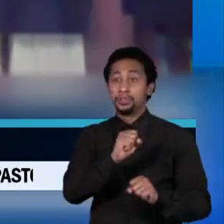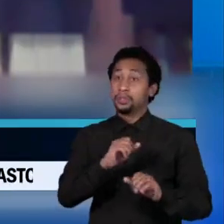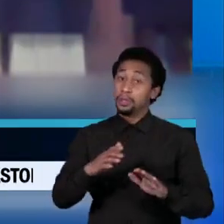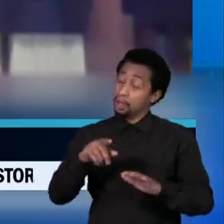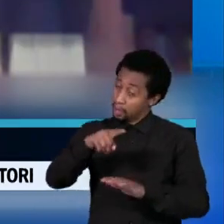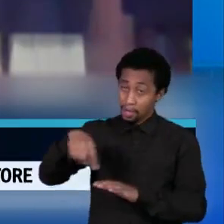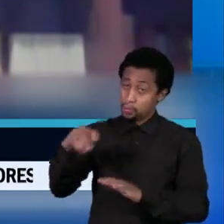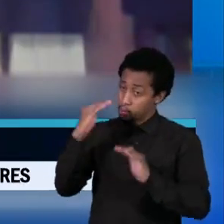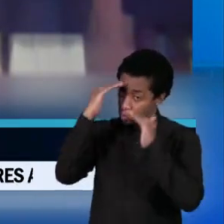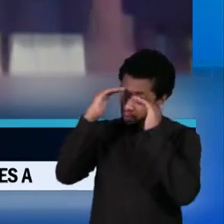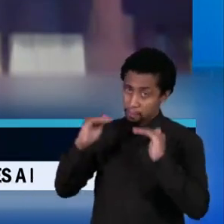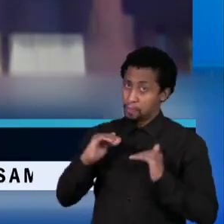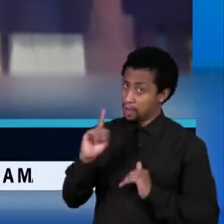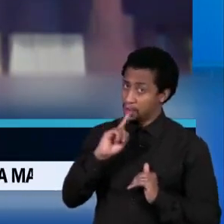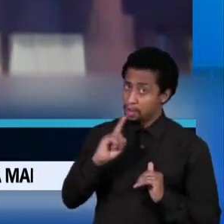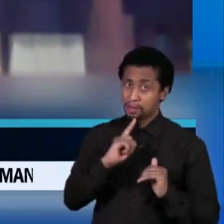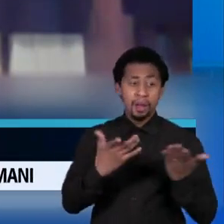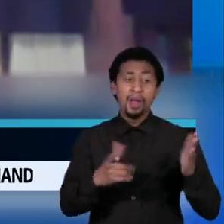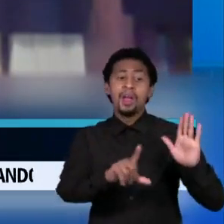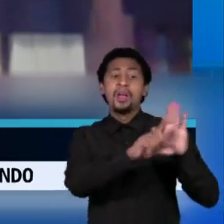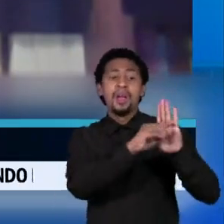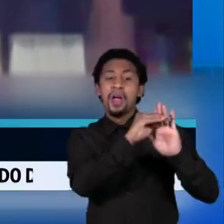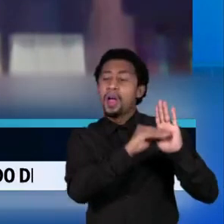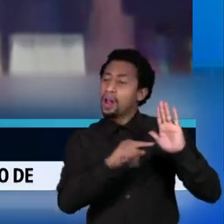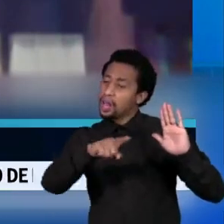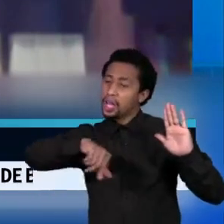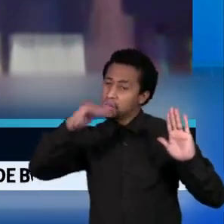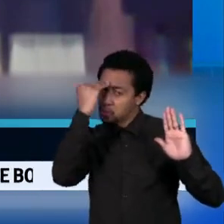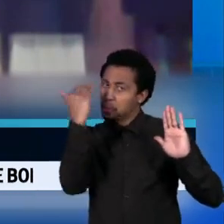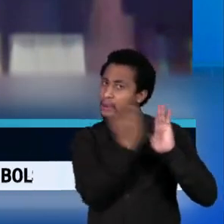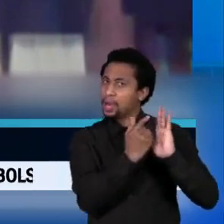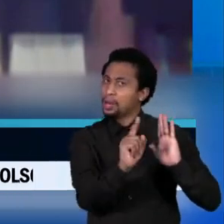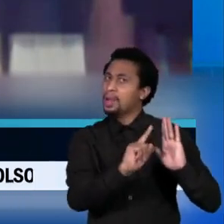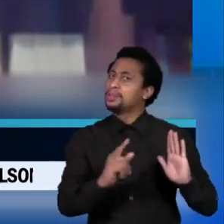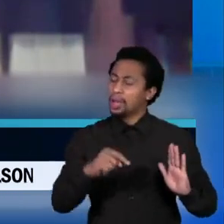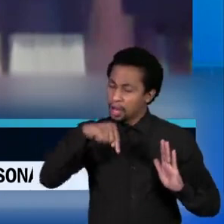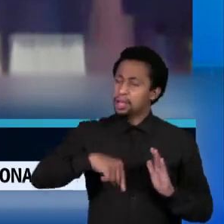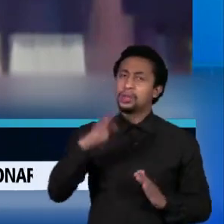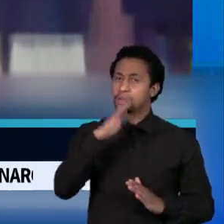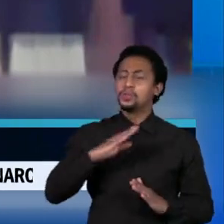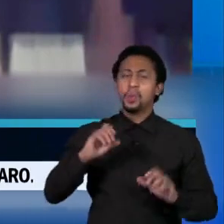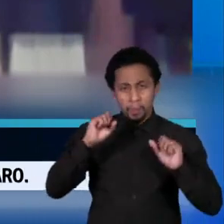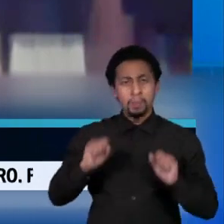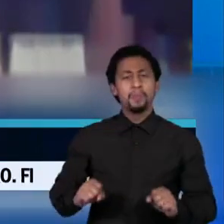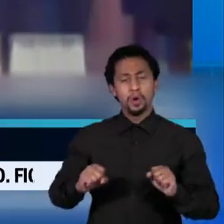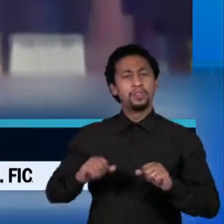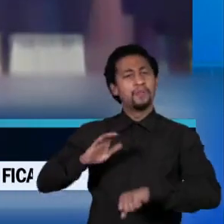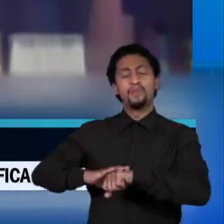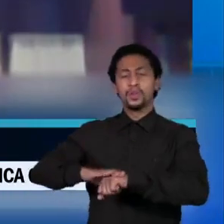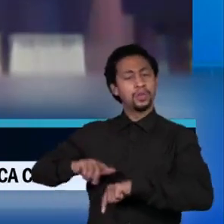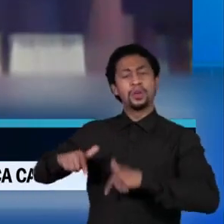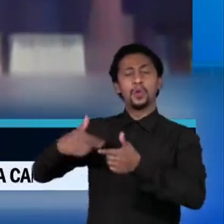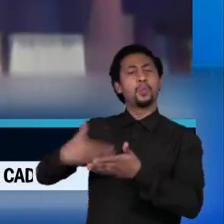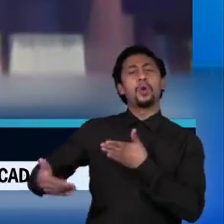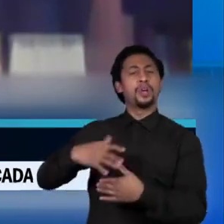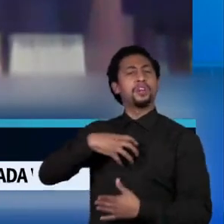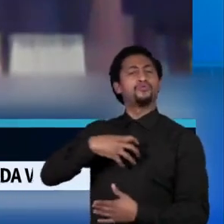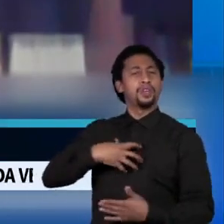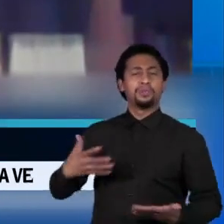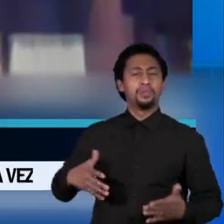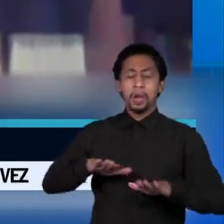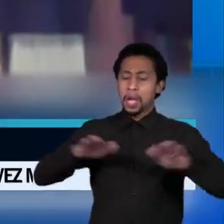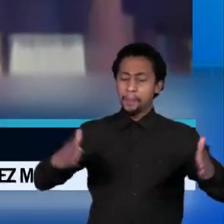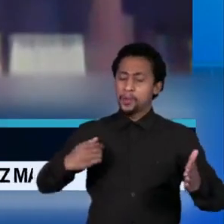Eu acho que não interessa para ninguém. Né, nós temos um país onde cada um possa dar um murro na mesa e fazer que bem entender. Qual o poder mais forte dos três? É o